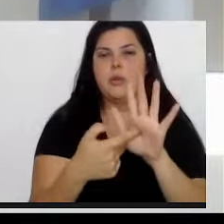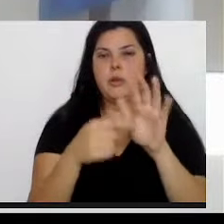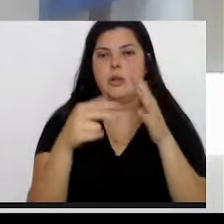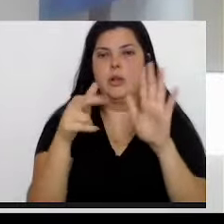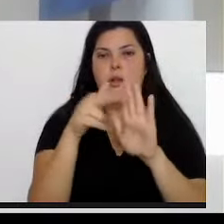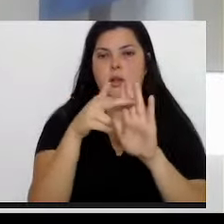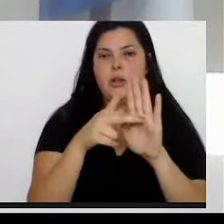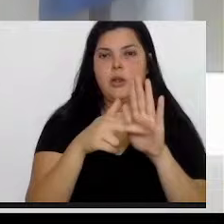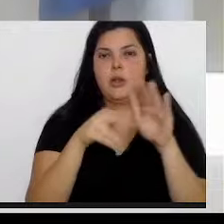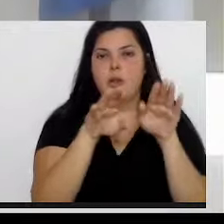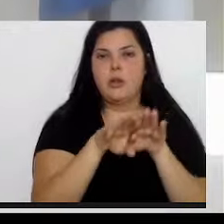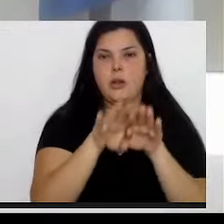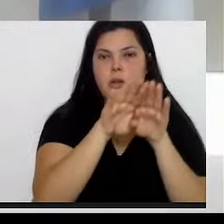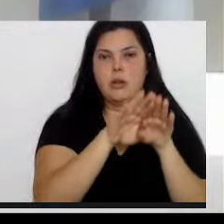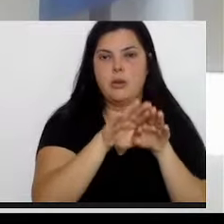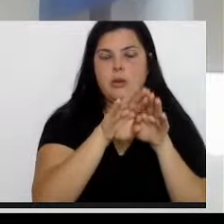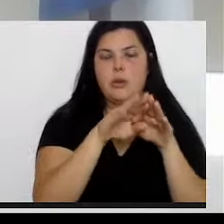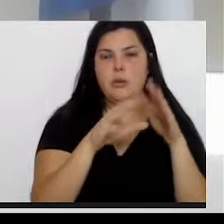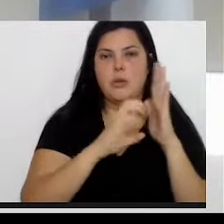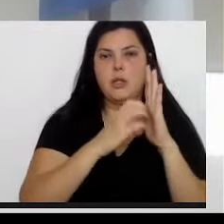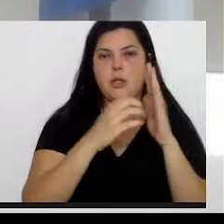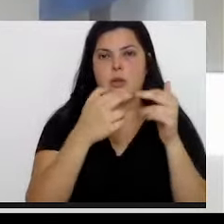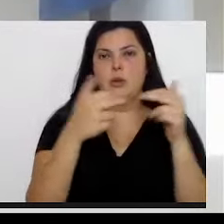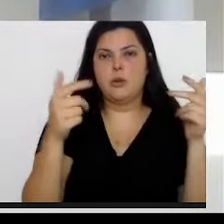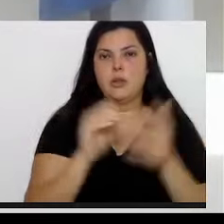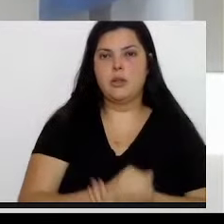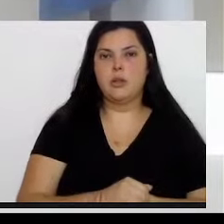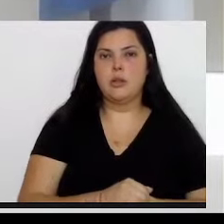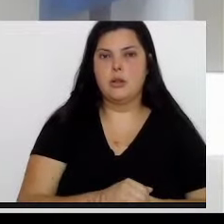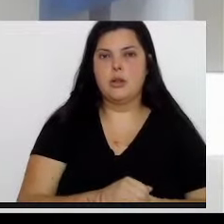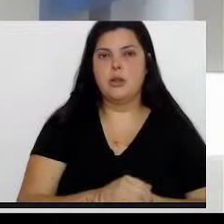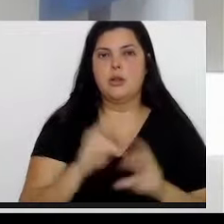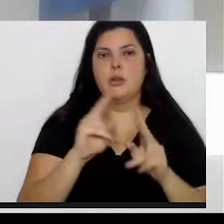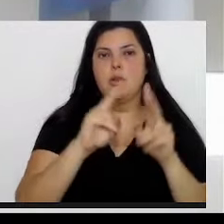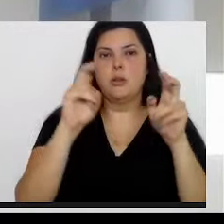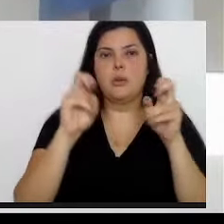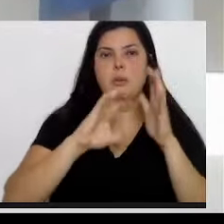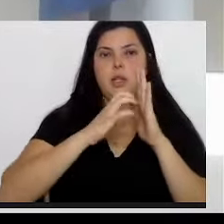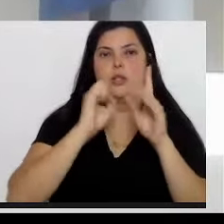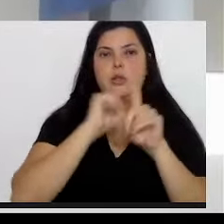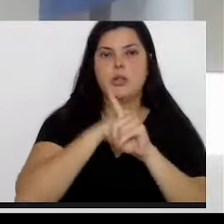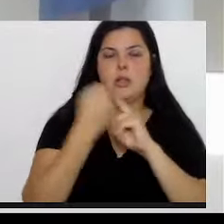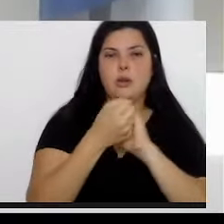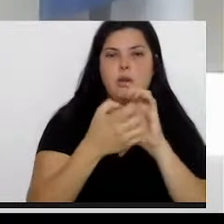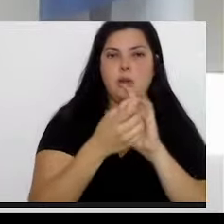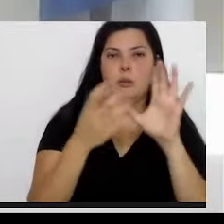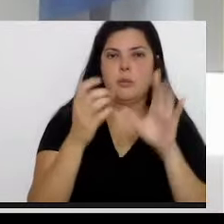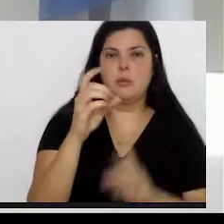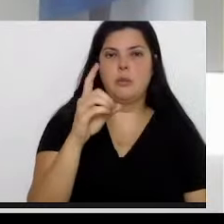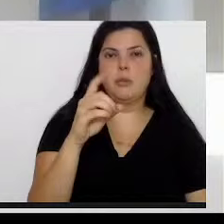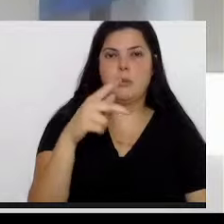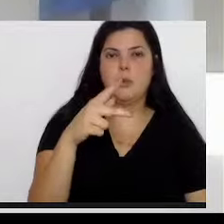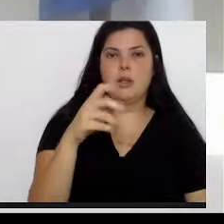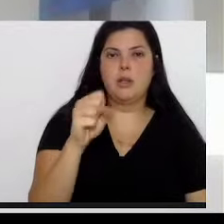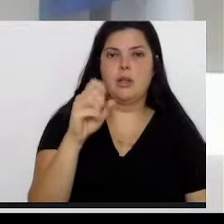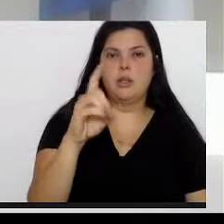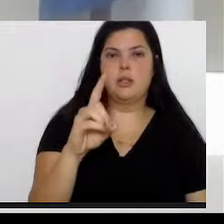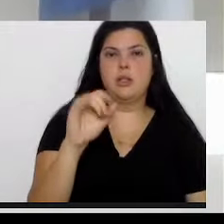regularidade dos atos partidários, DRAP, relativo ao Partido Social Democrático, PSD, da Ilha de